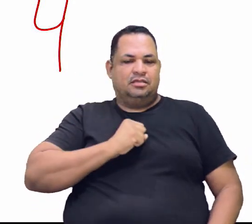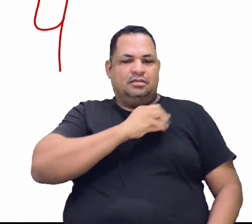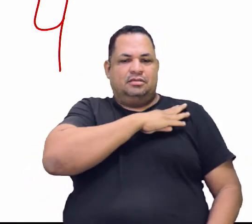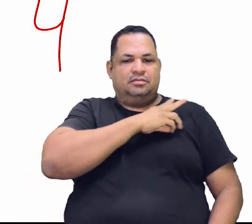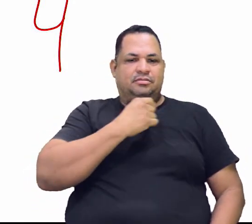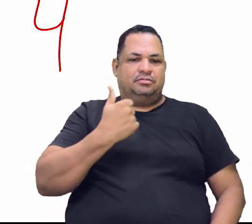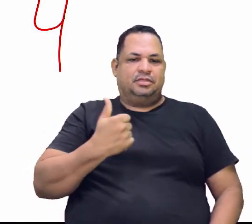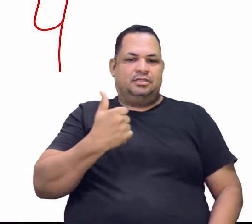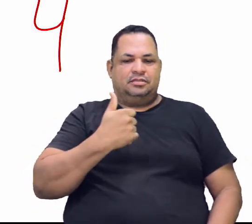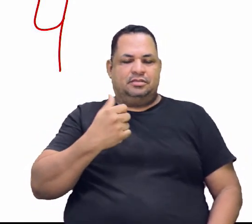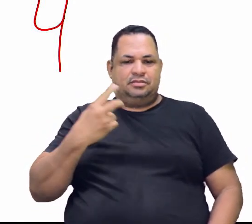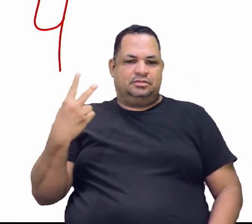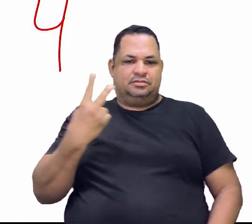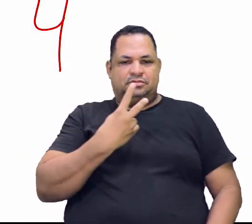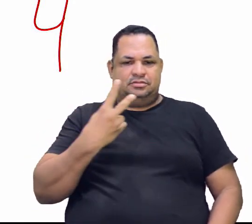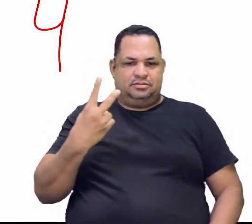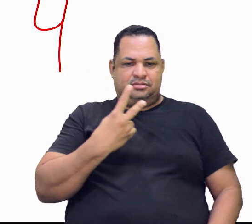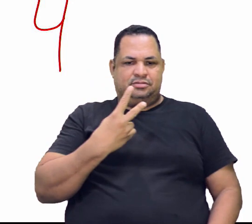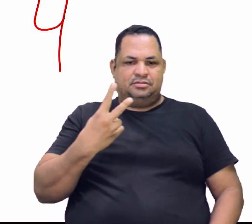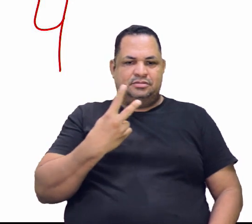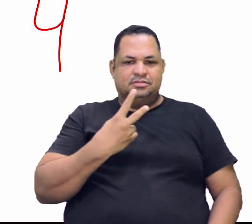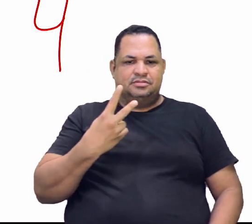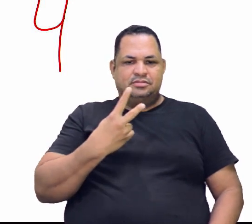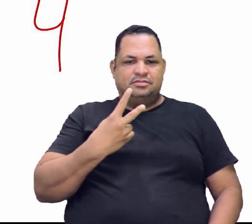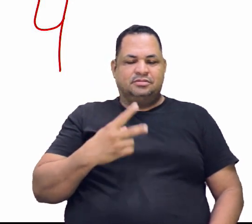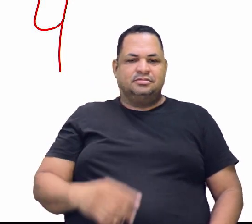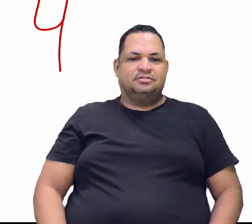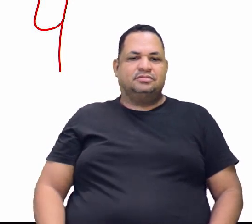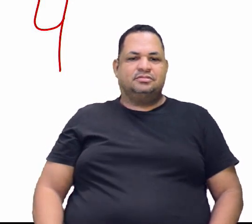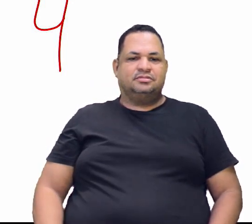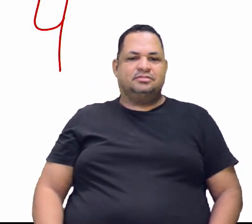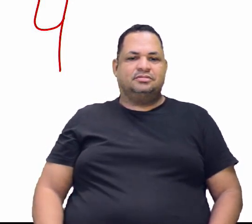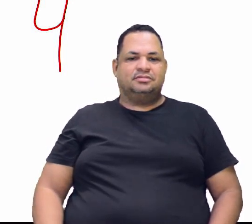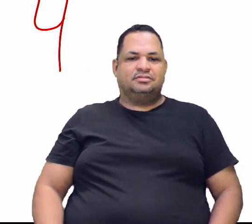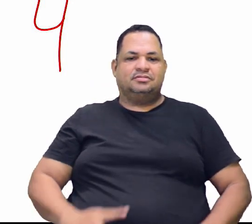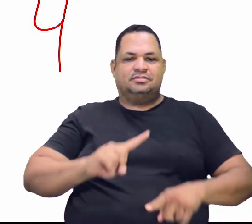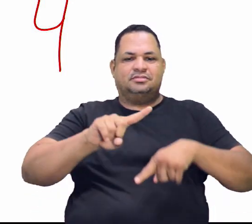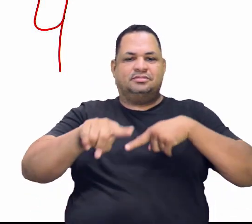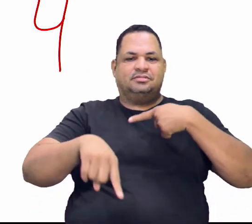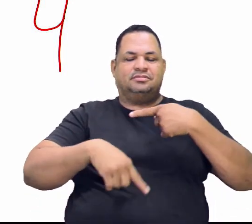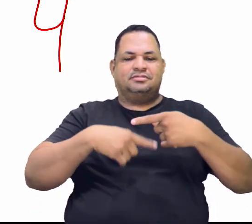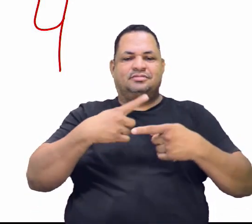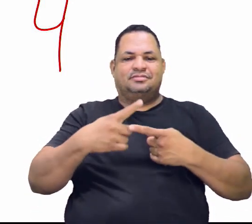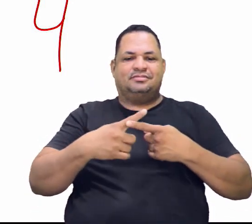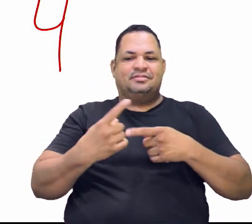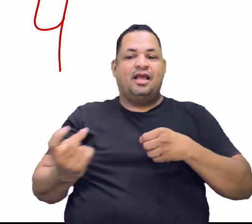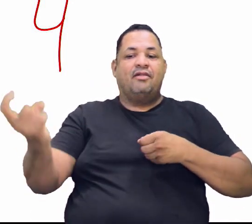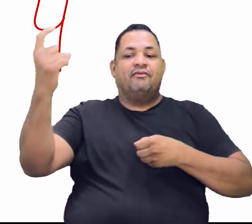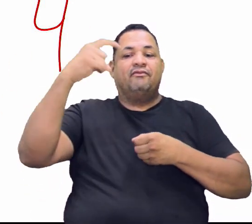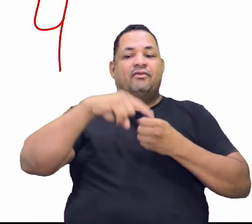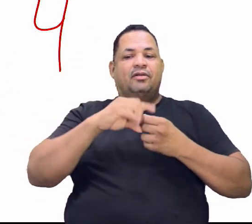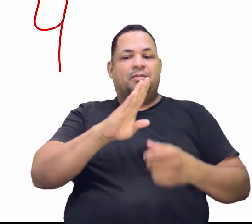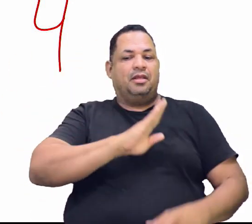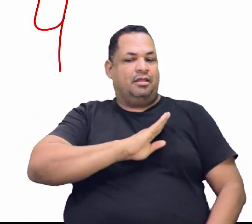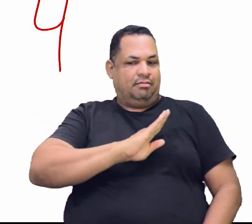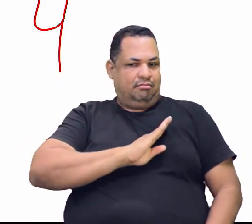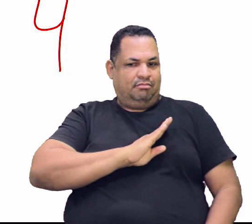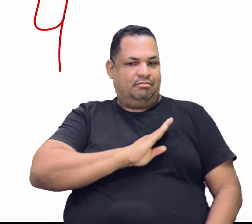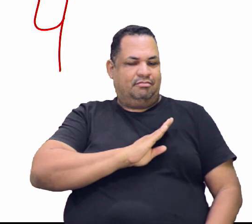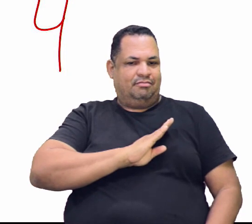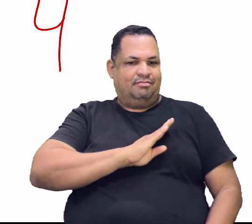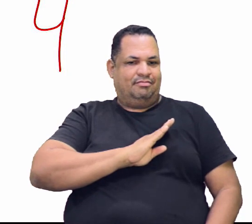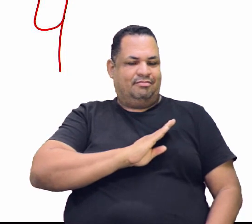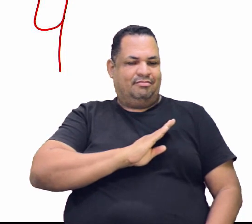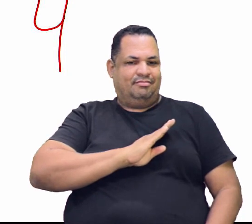segundo tenente. Primeiro tenente, segundo tenente. Aí ele volta para